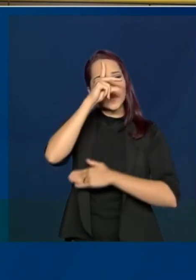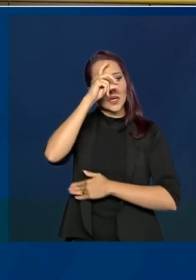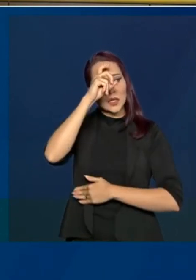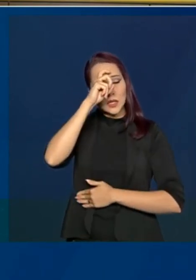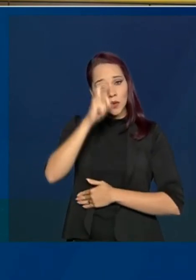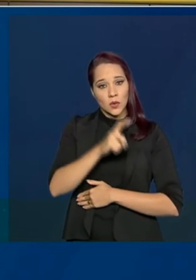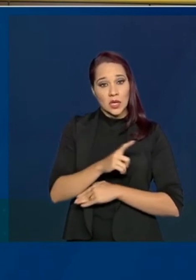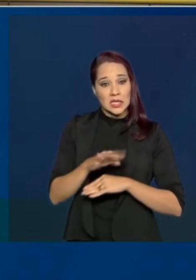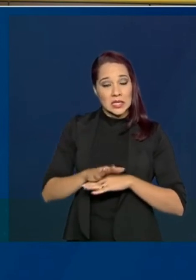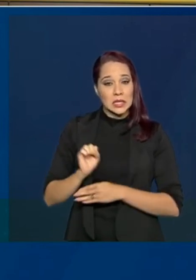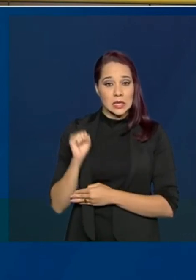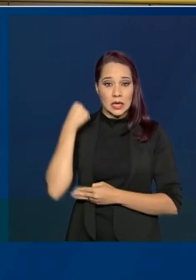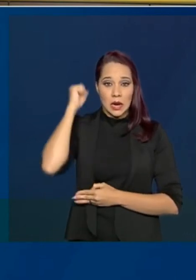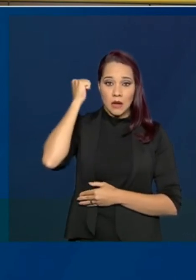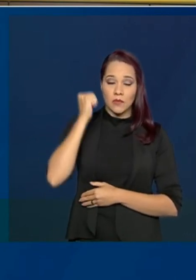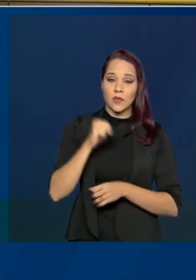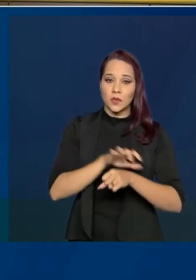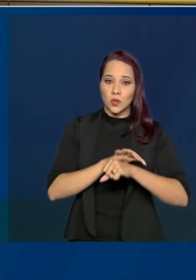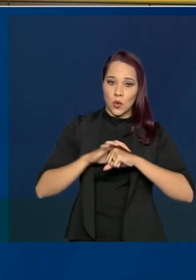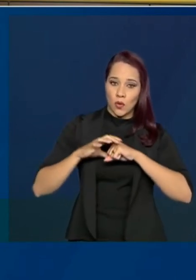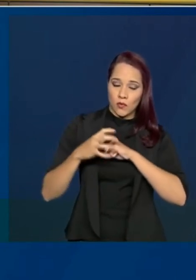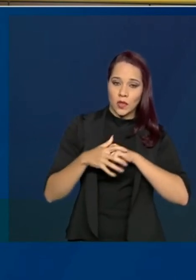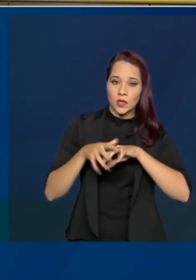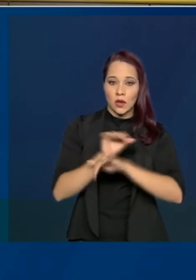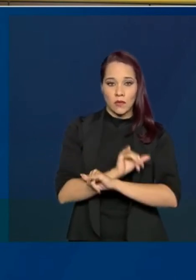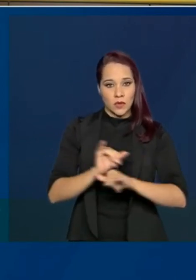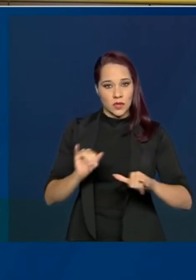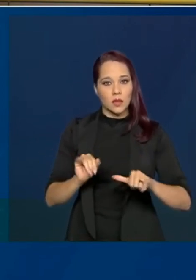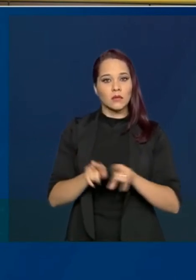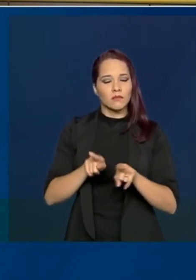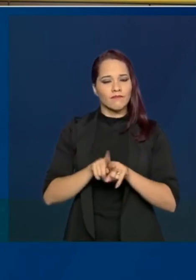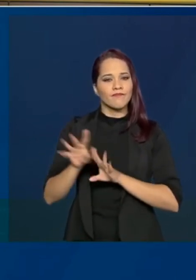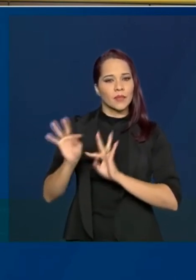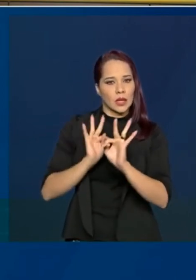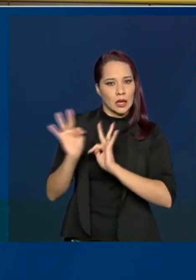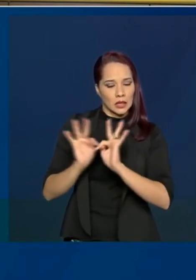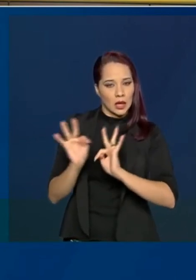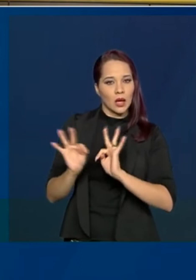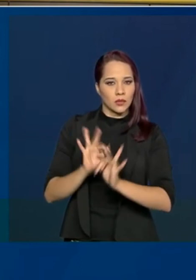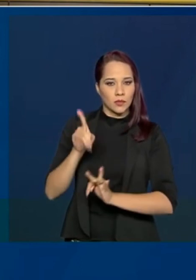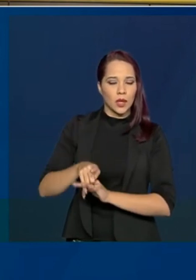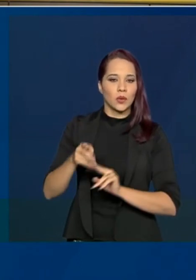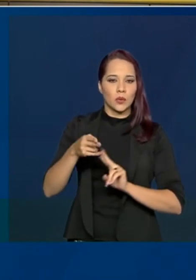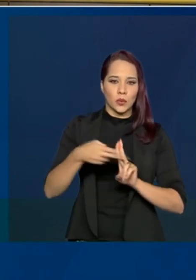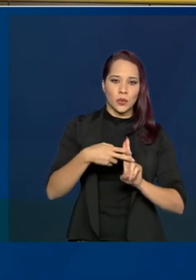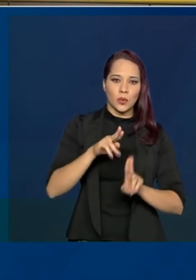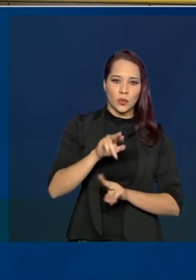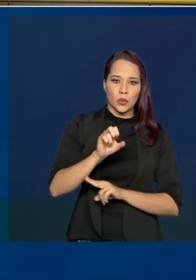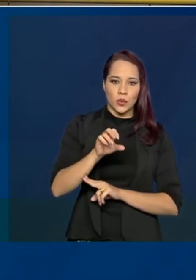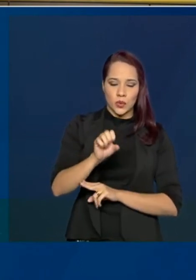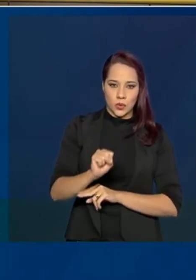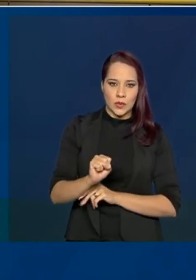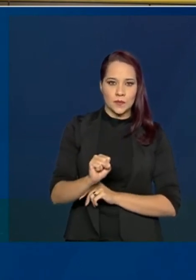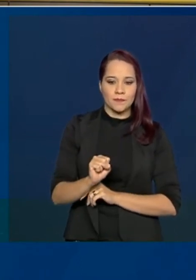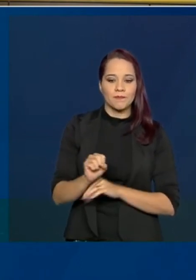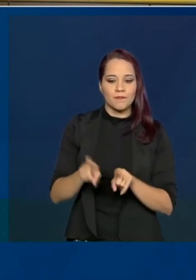casos graves de Covid notificados e tratados pelo Sistema Único de Saúde e